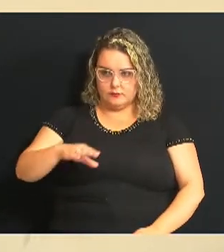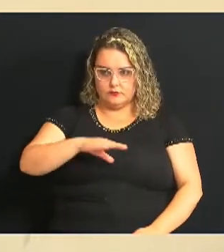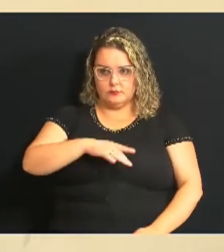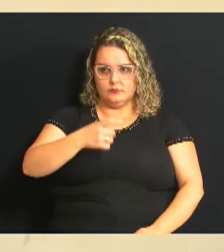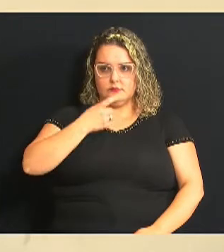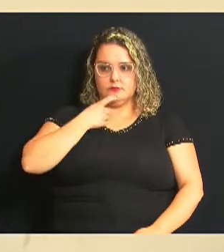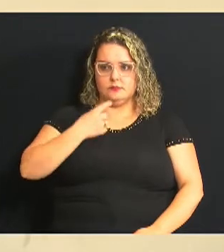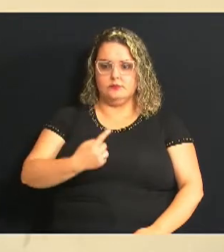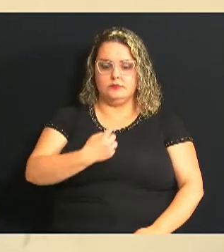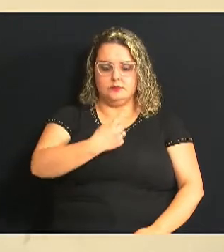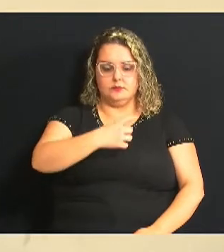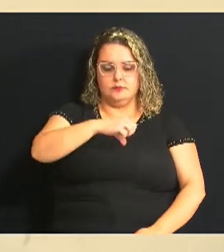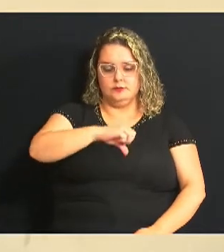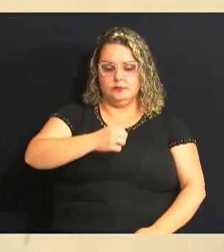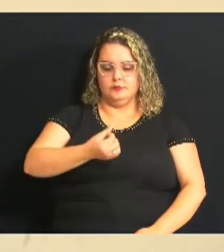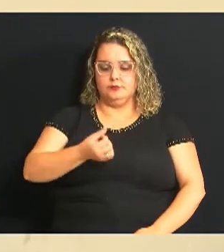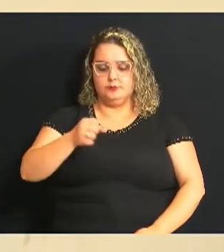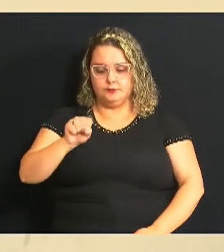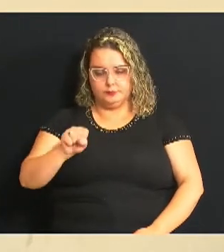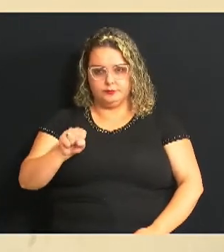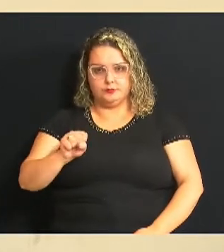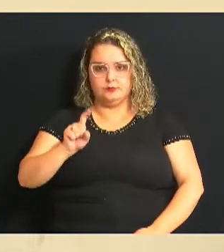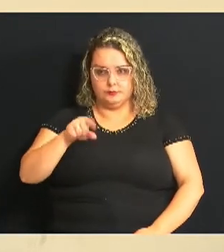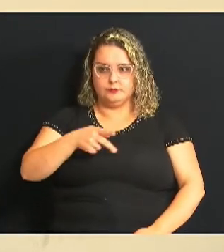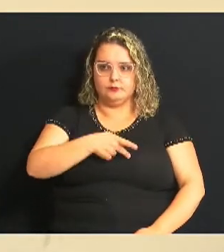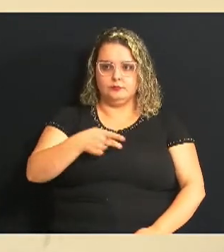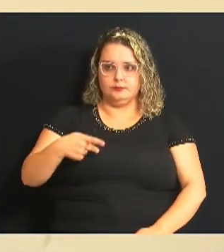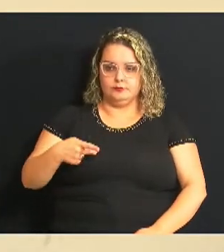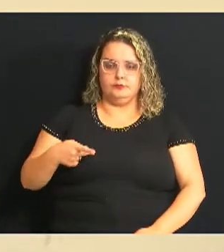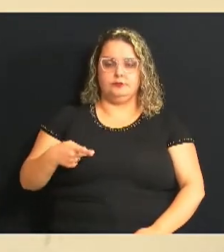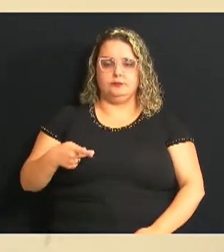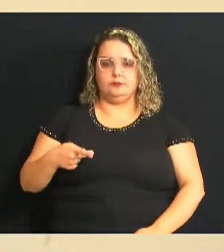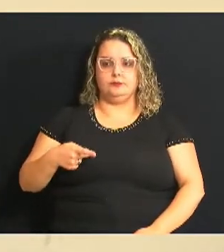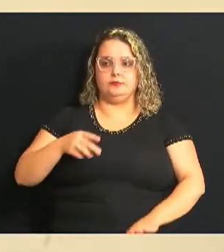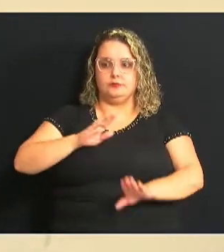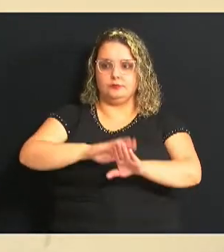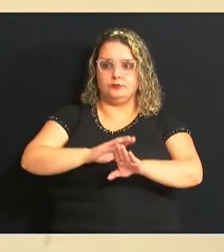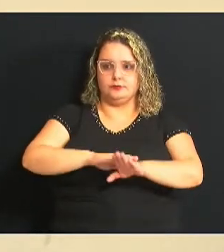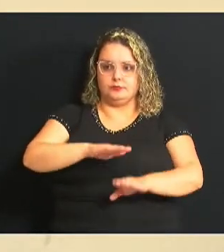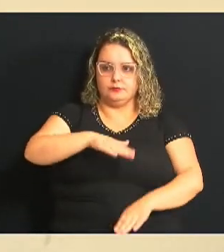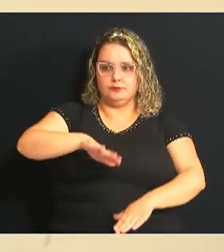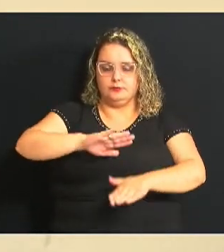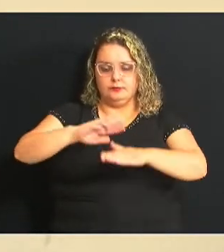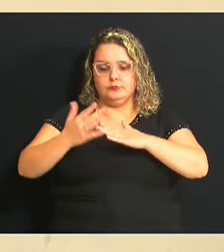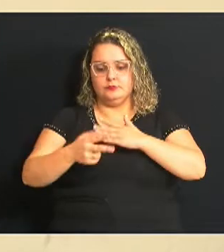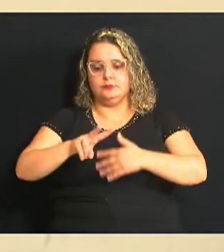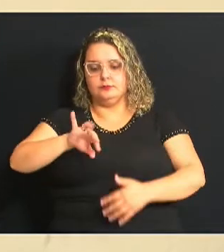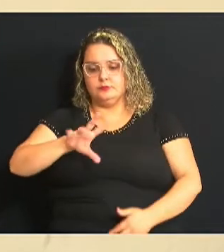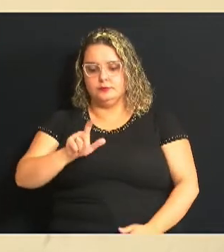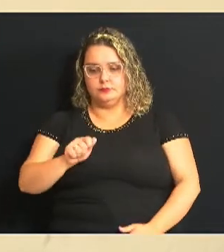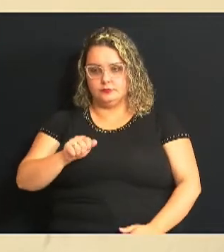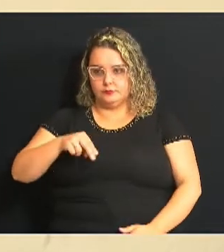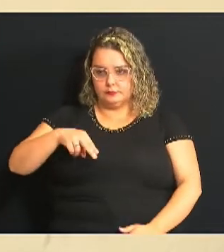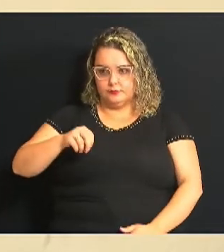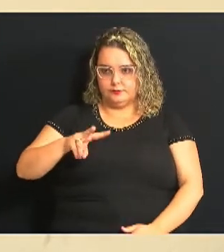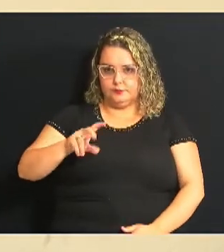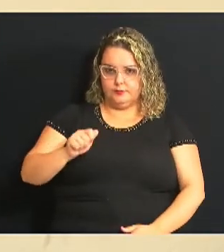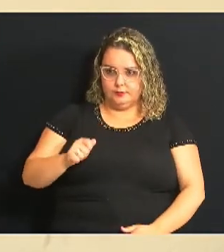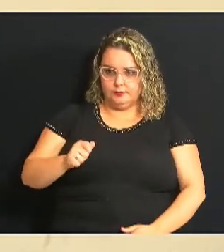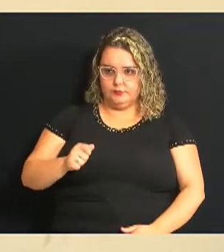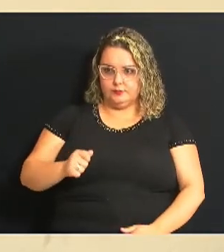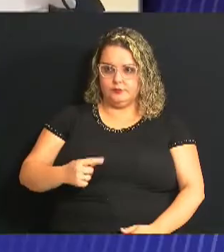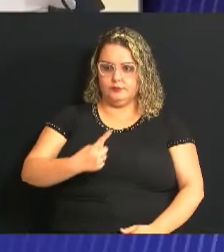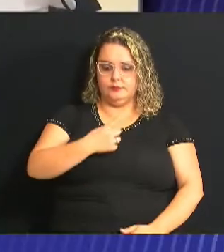pastor desde 1968. Ele atuou na região do bairro da Vila Nova, onde dedicou